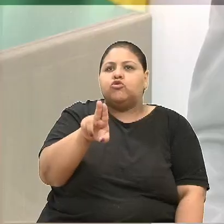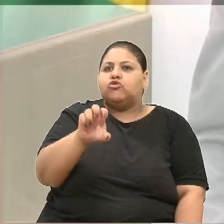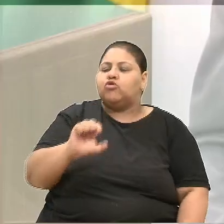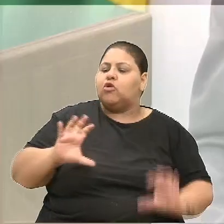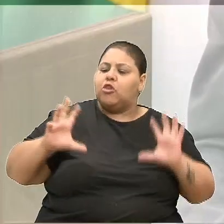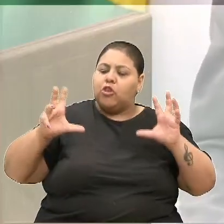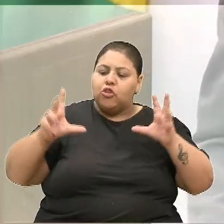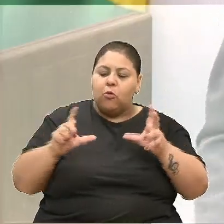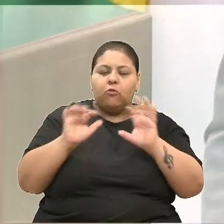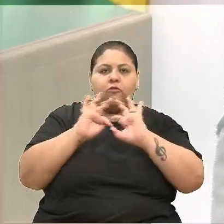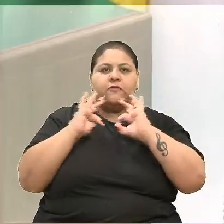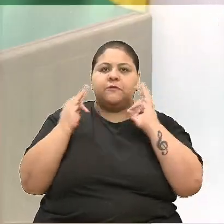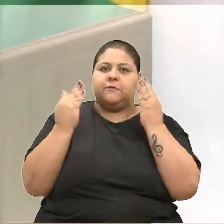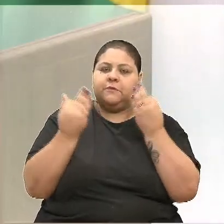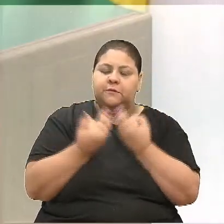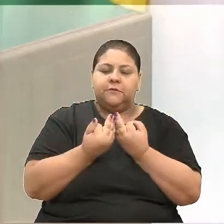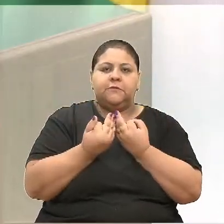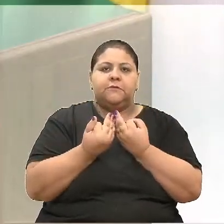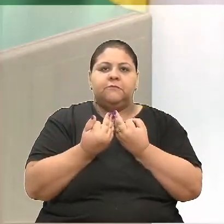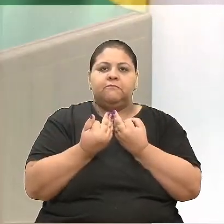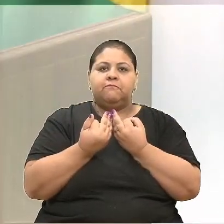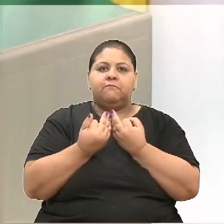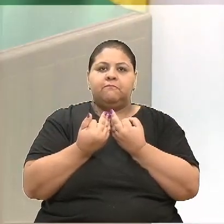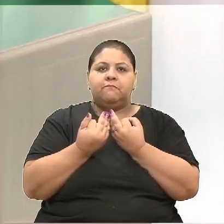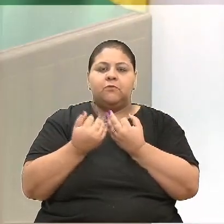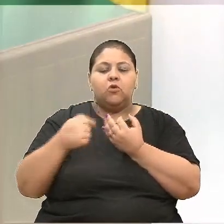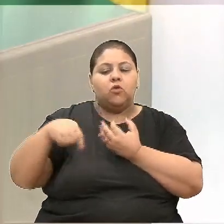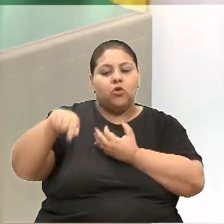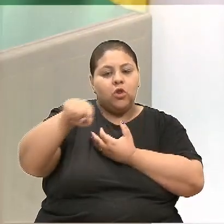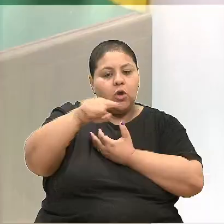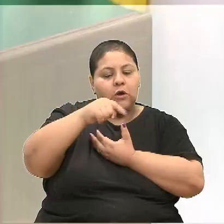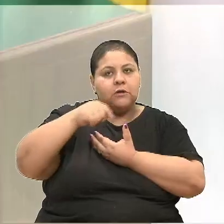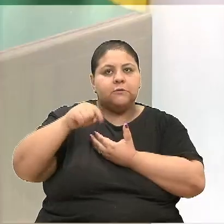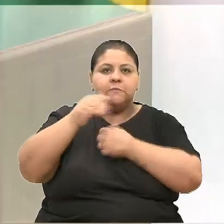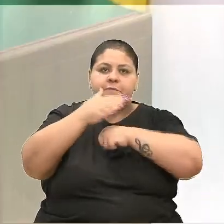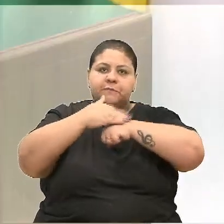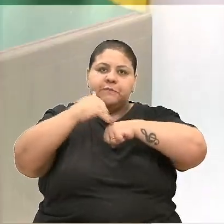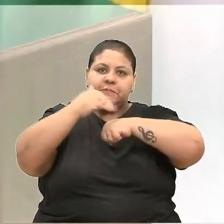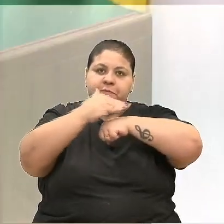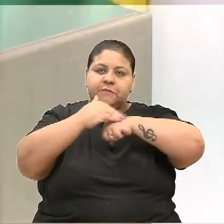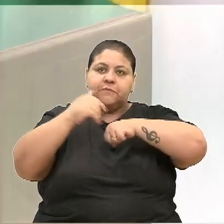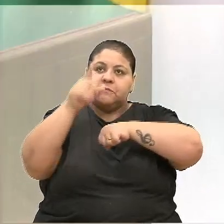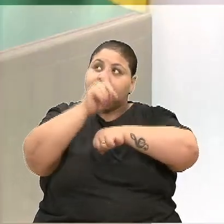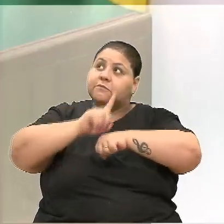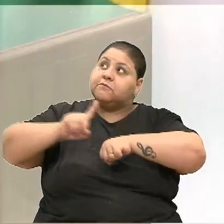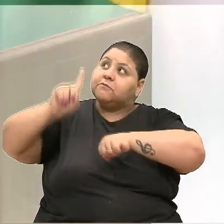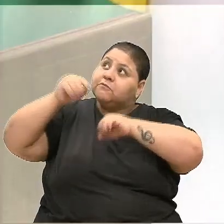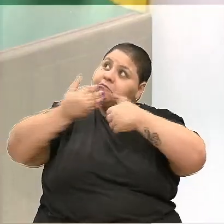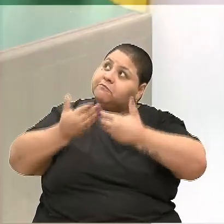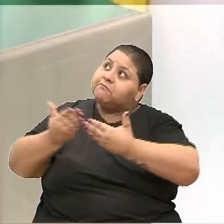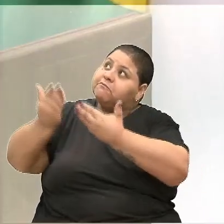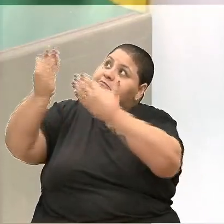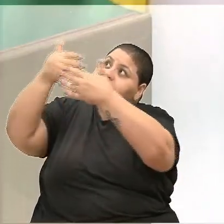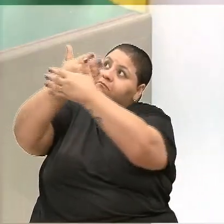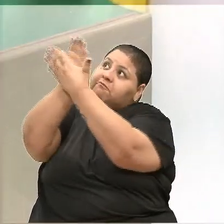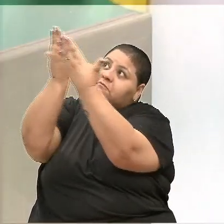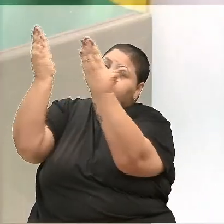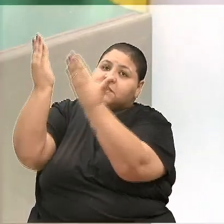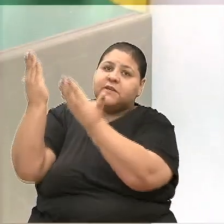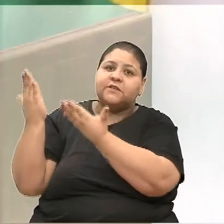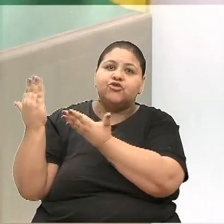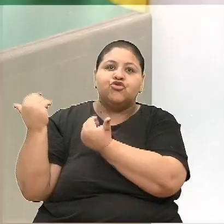os familiares, o nosso carinho, e que Deus receba de braços abertos esse